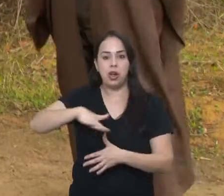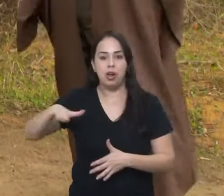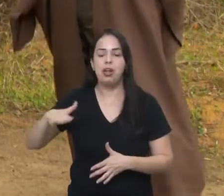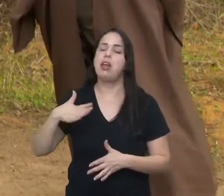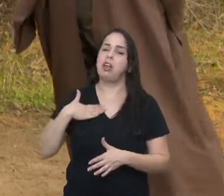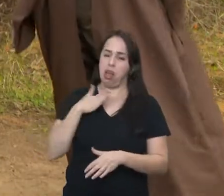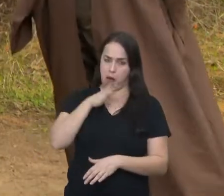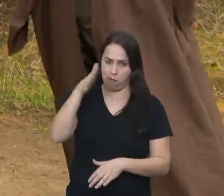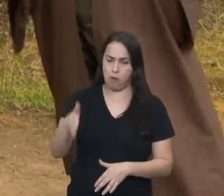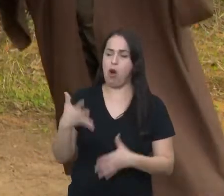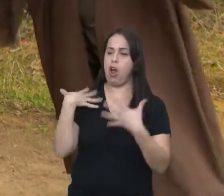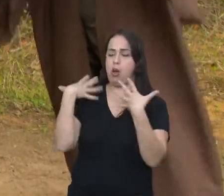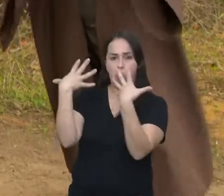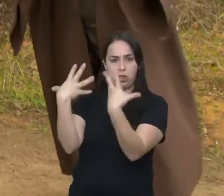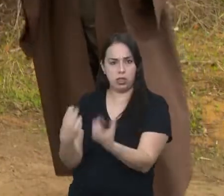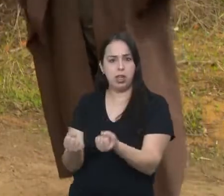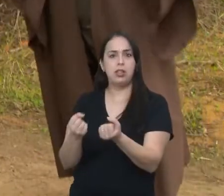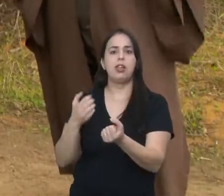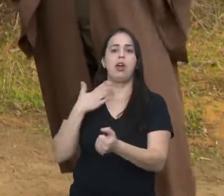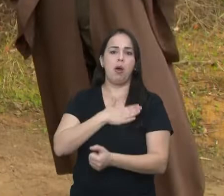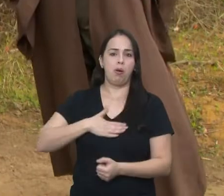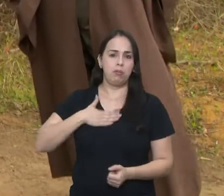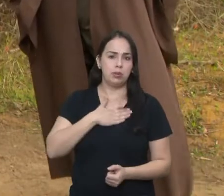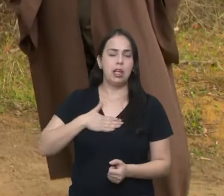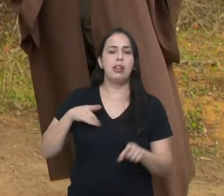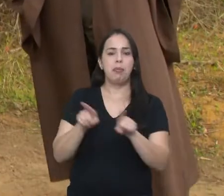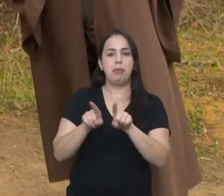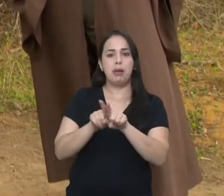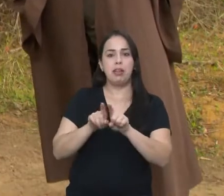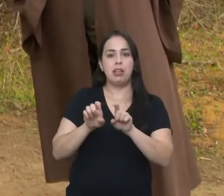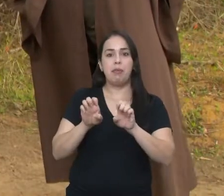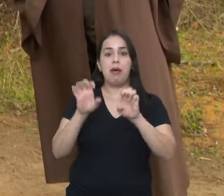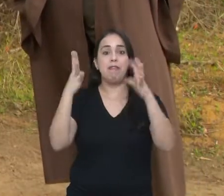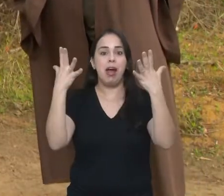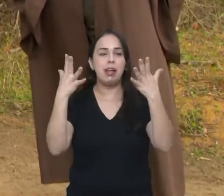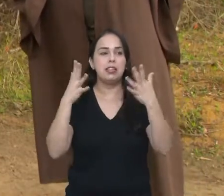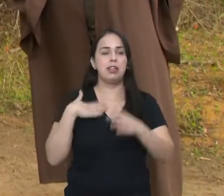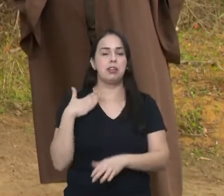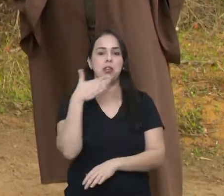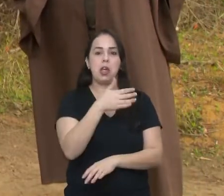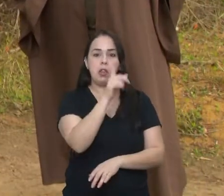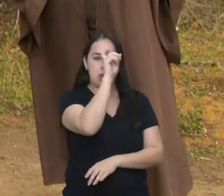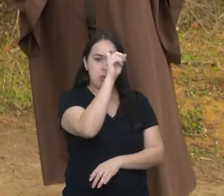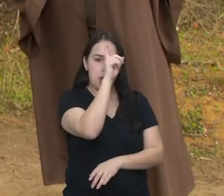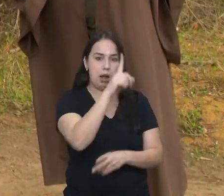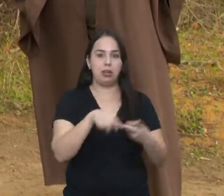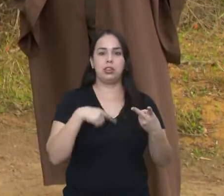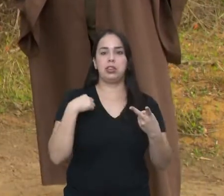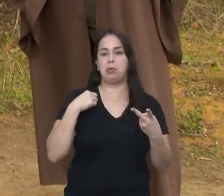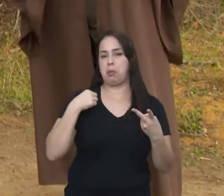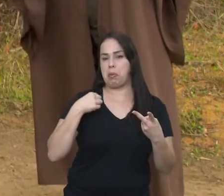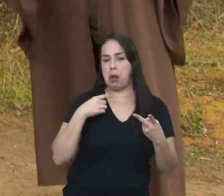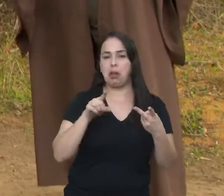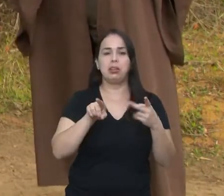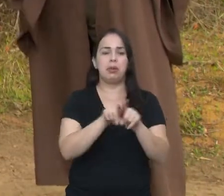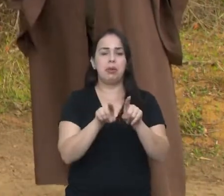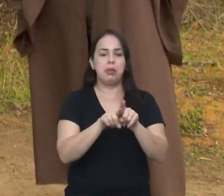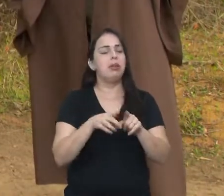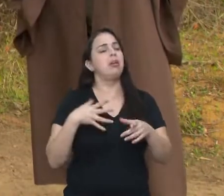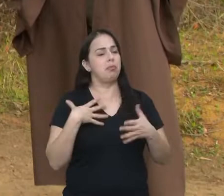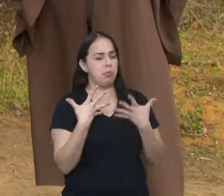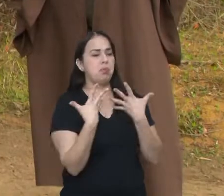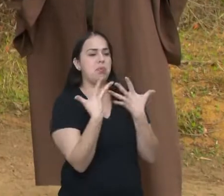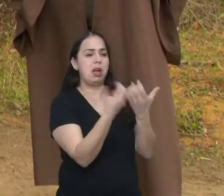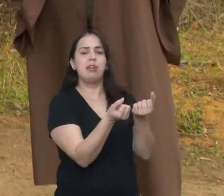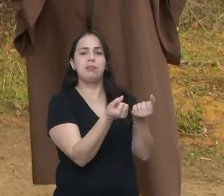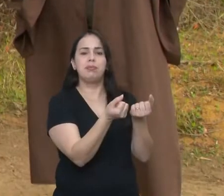muito carinho, com muita atenção, eu gosto de dedicar isso. Festas beneficentes, hospitais, asilos, então dá para ir lá animar com a